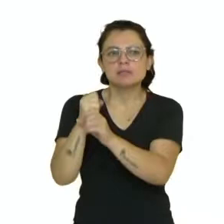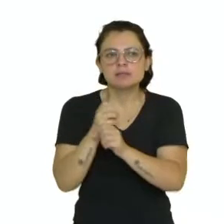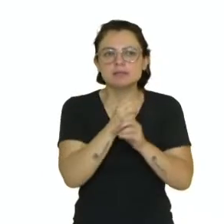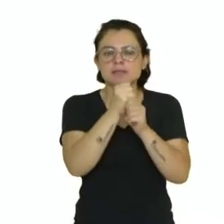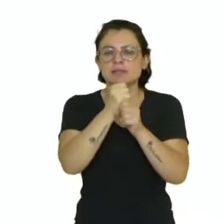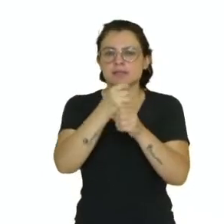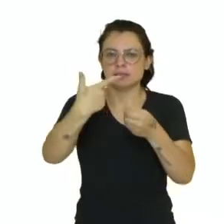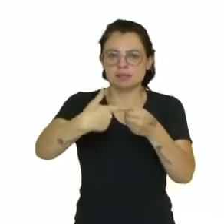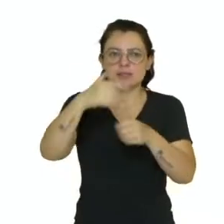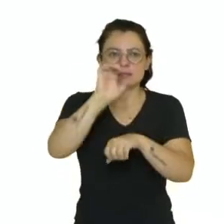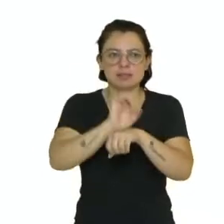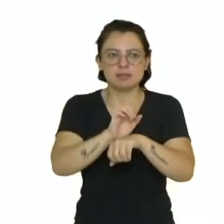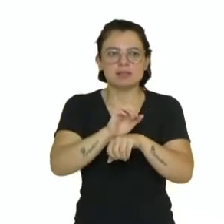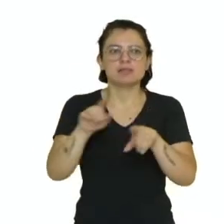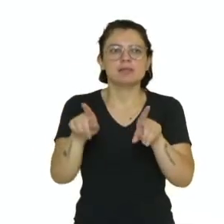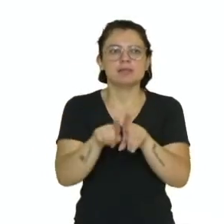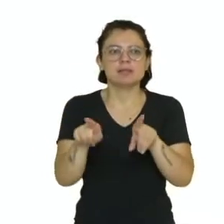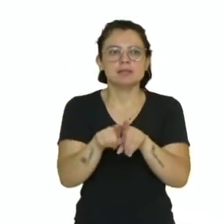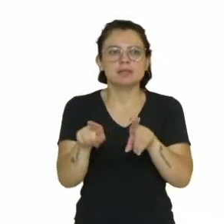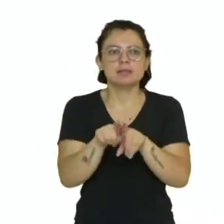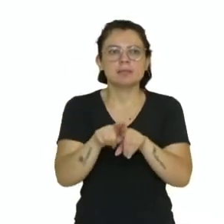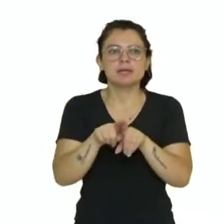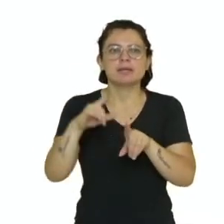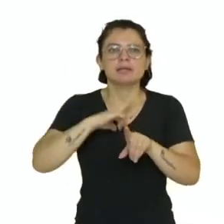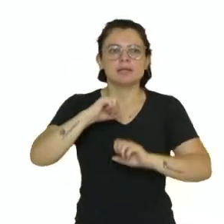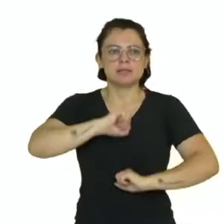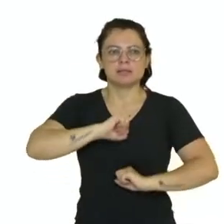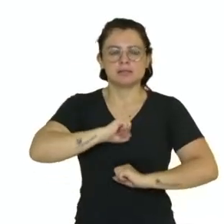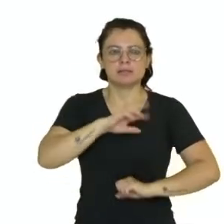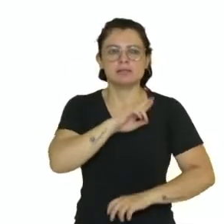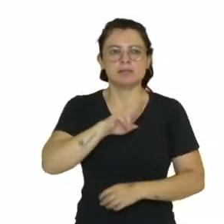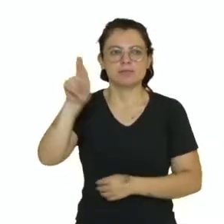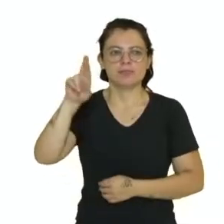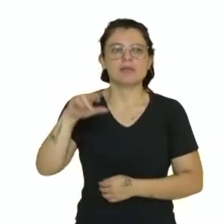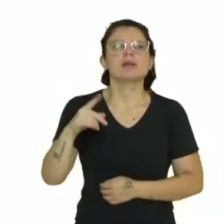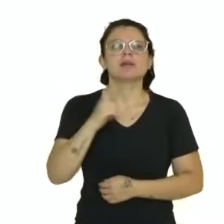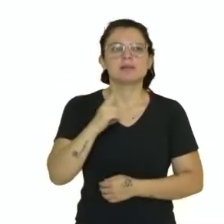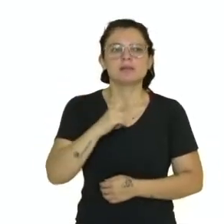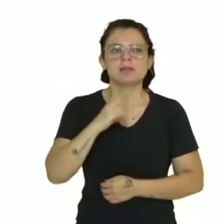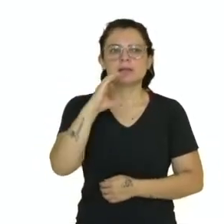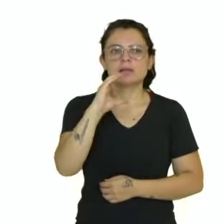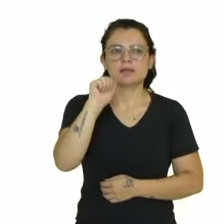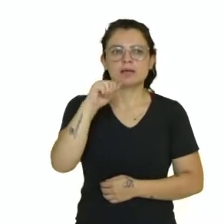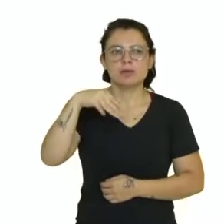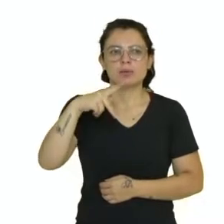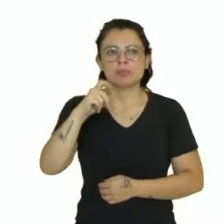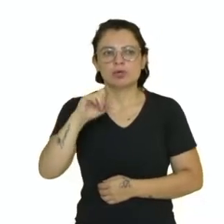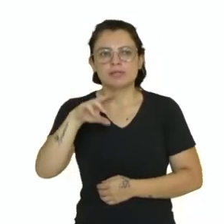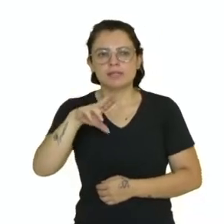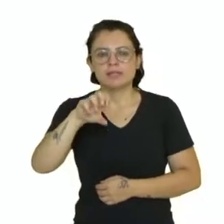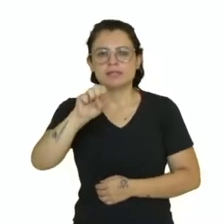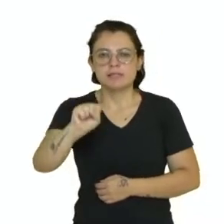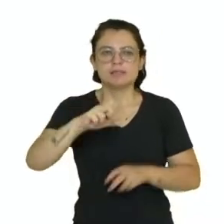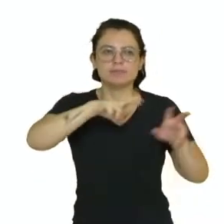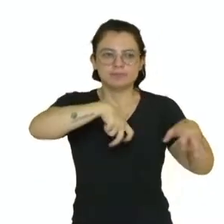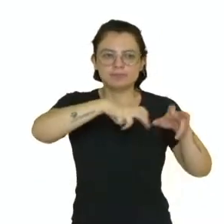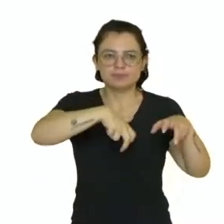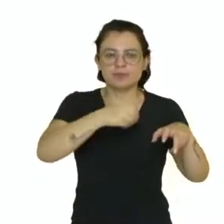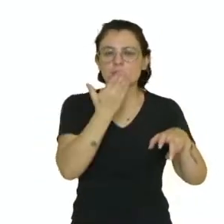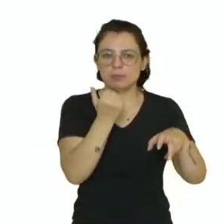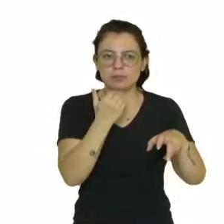cidades-estado e pelo sacerdócio religioso. Os camponeses, responsáveis pela agricultura e pela produção de alimentos, e